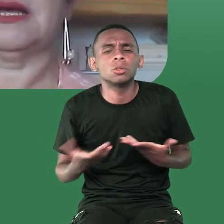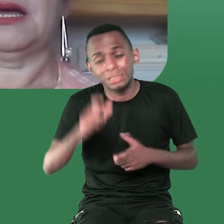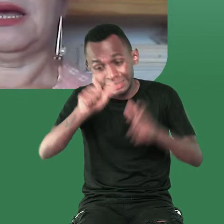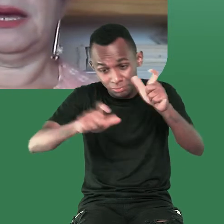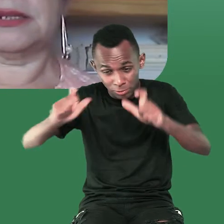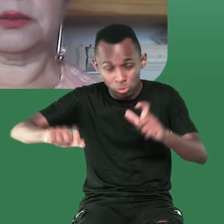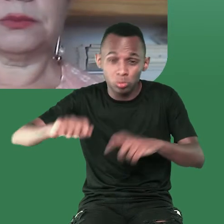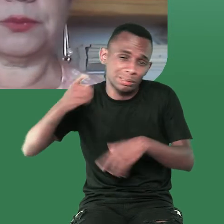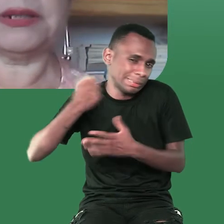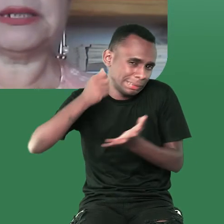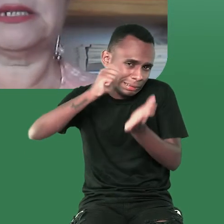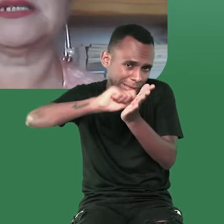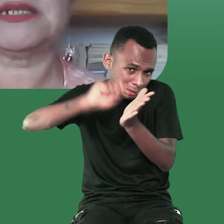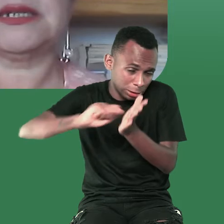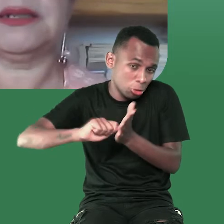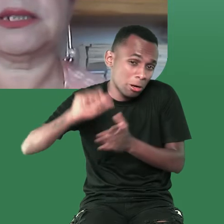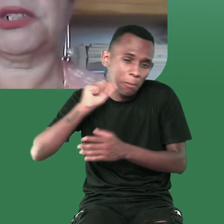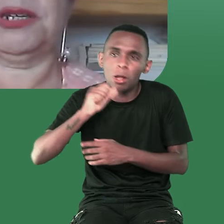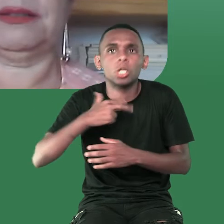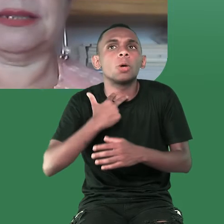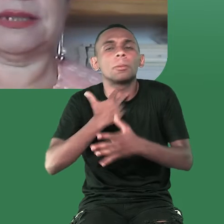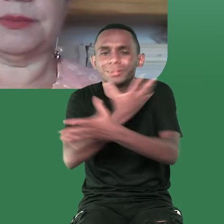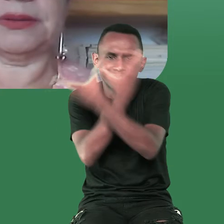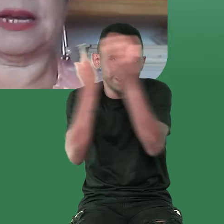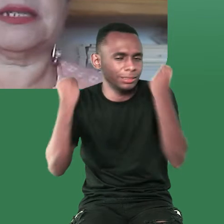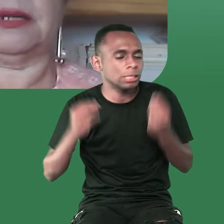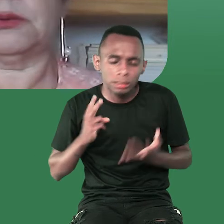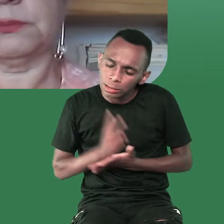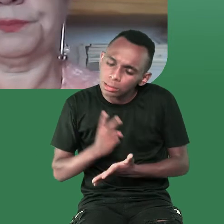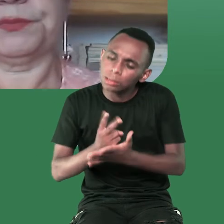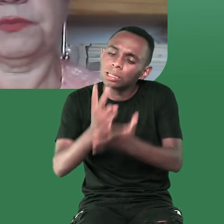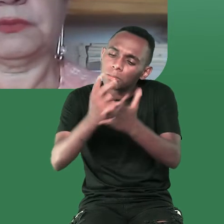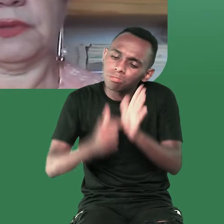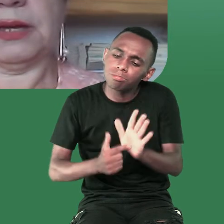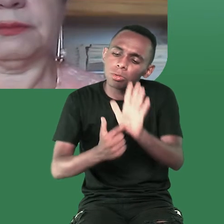autoras, elas não podem ser esquecidas. A gente tem que estar sempre